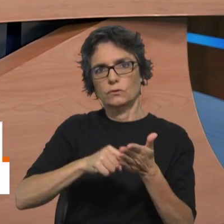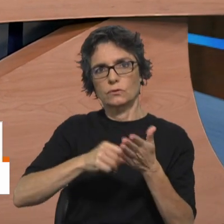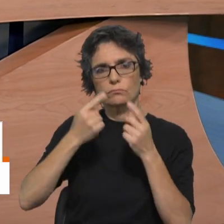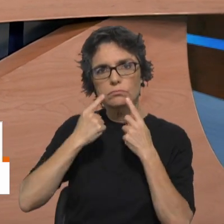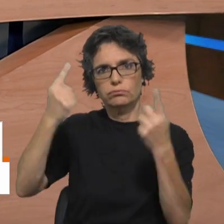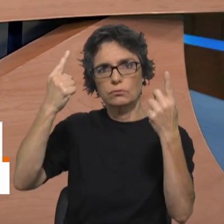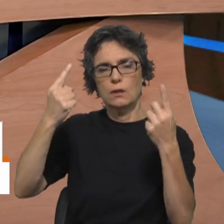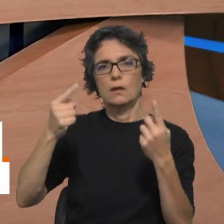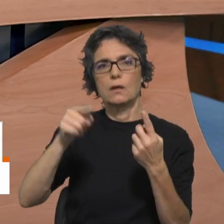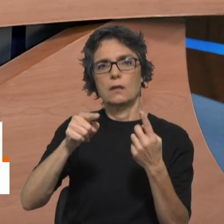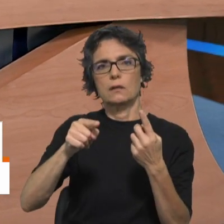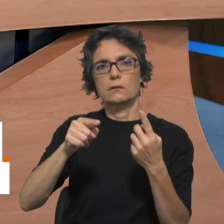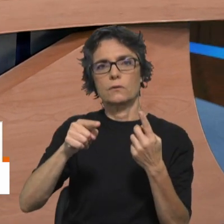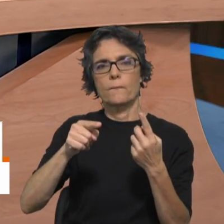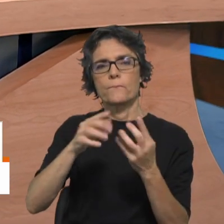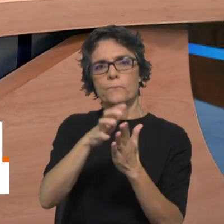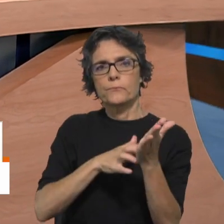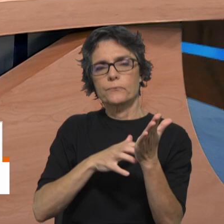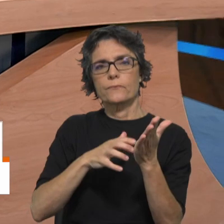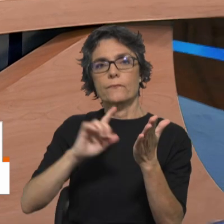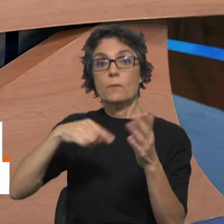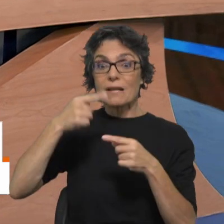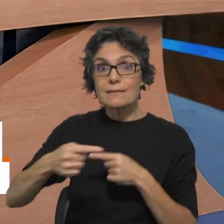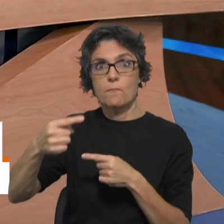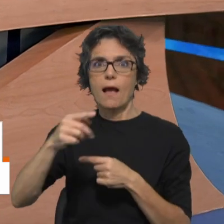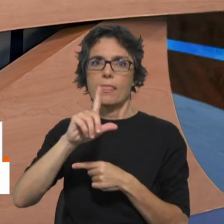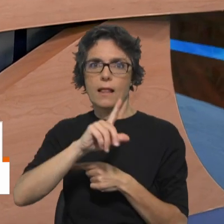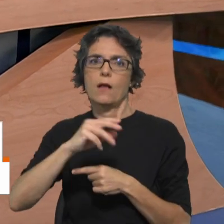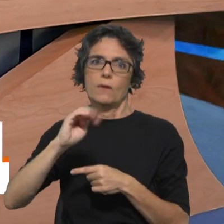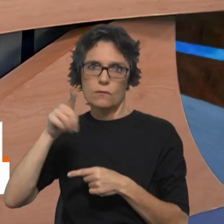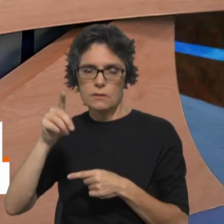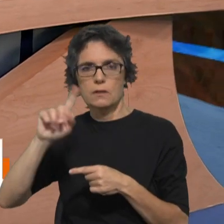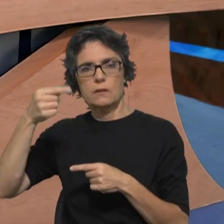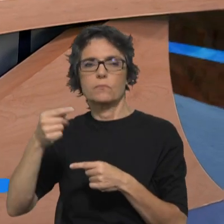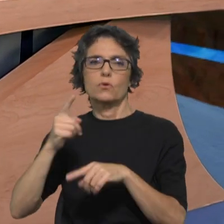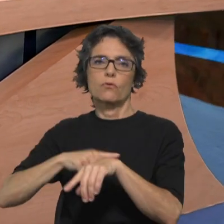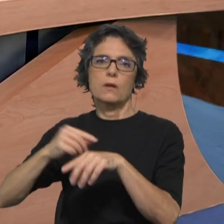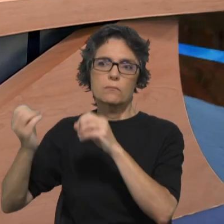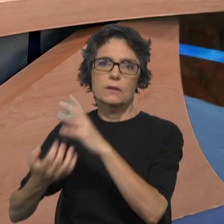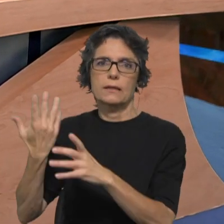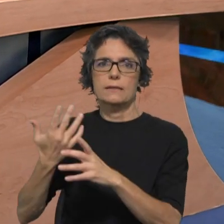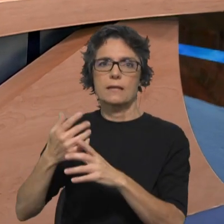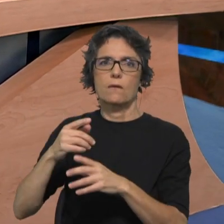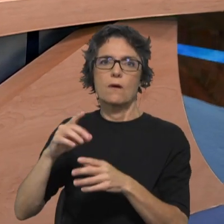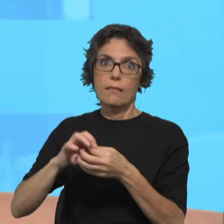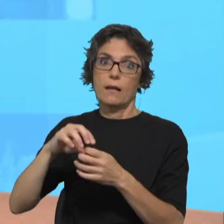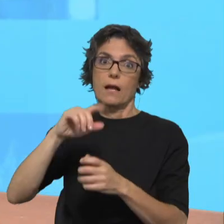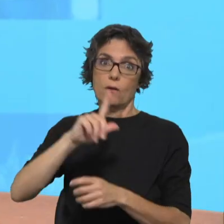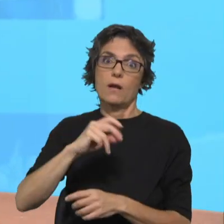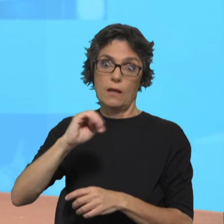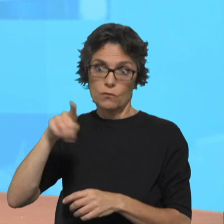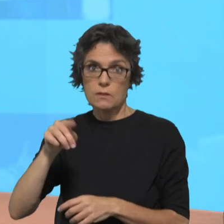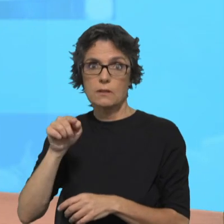Laudato Si, a semana Laudato Si, o tempo da criação, que já falamos, tem trazido esta questão para o